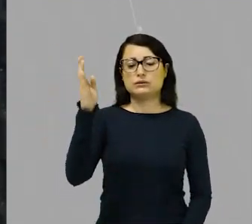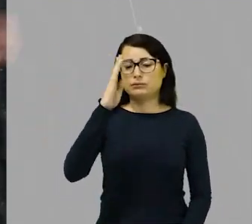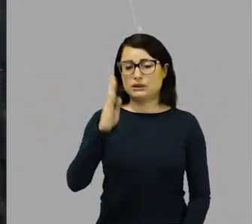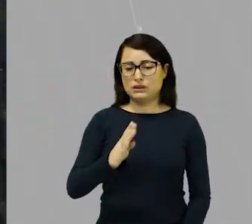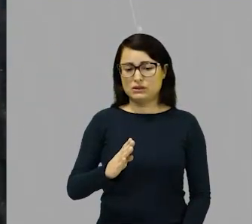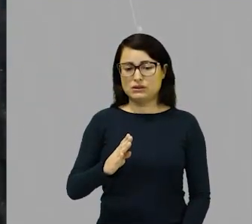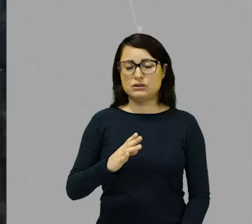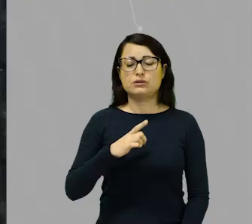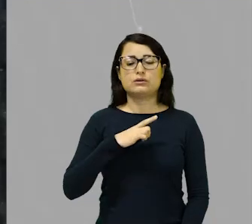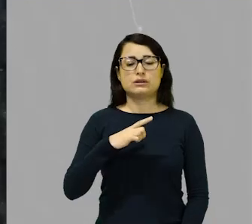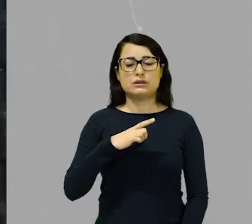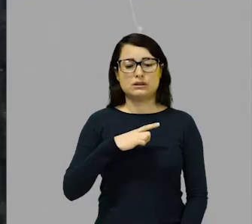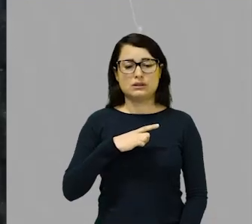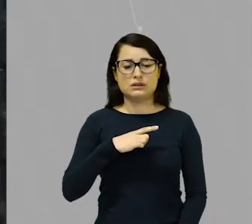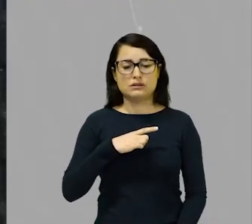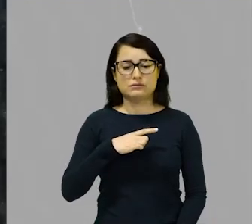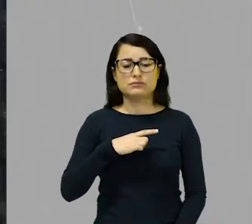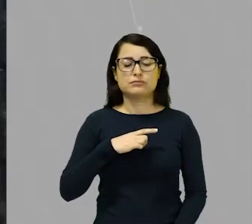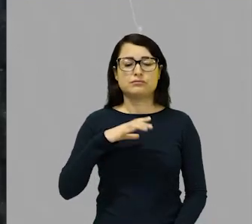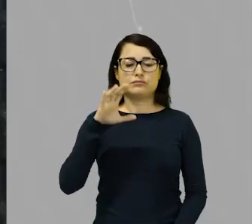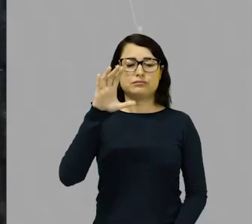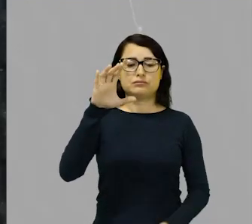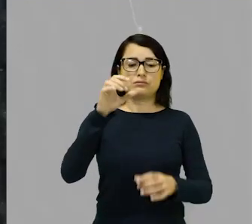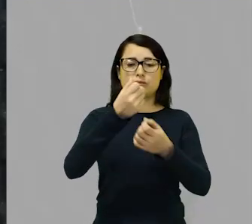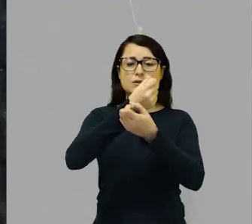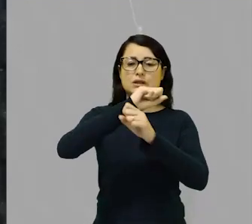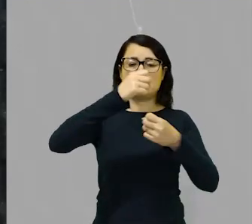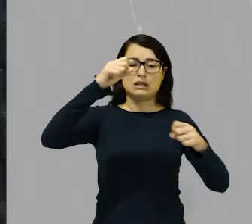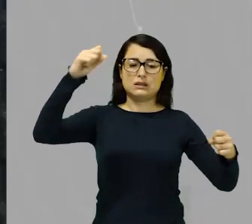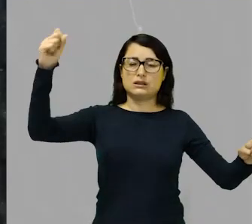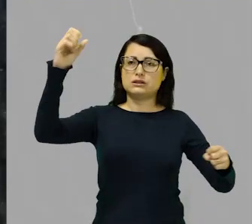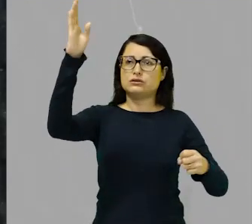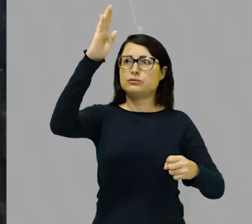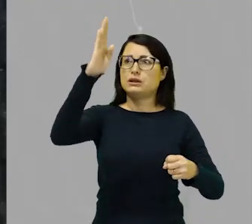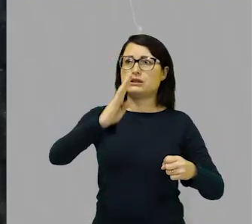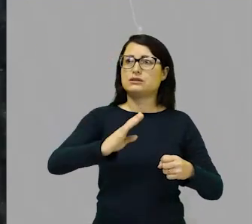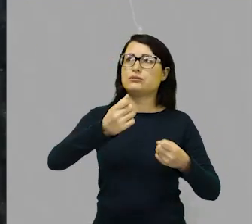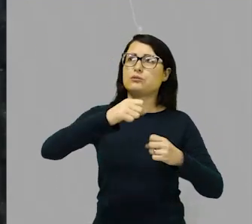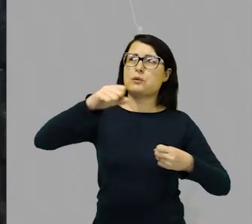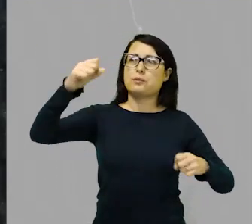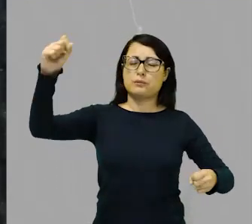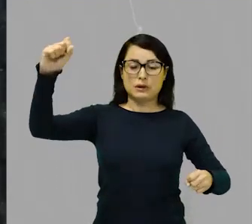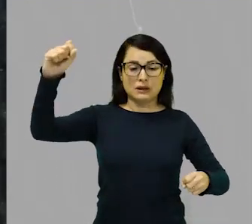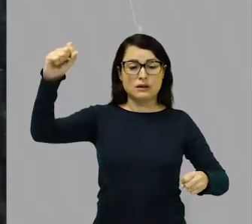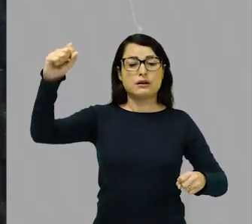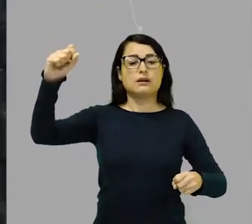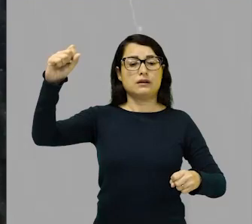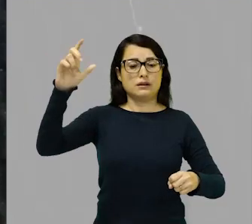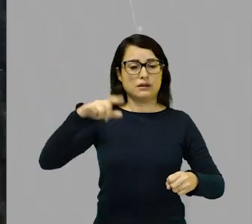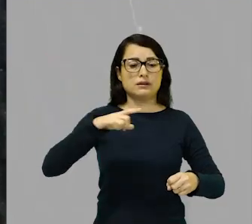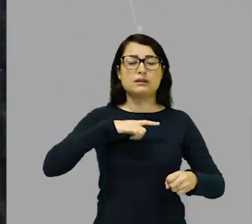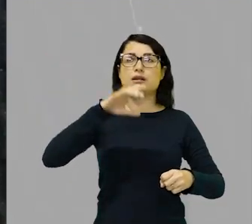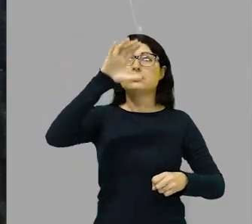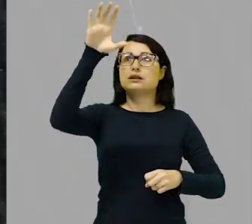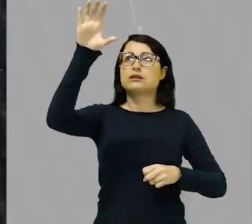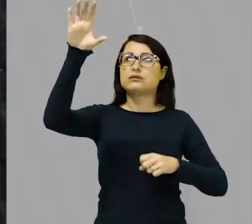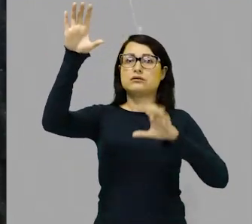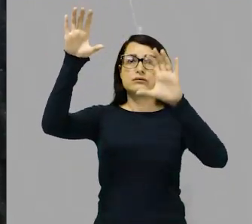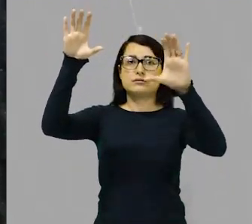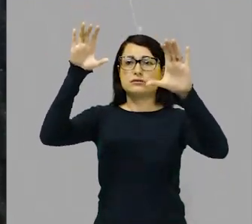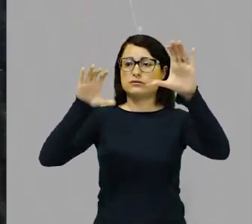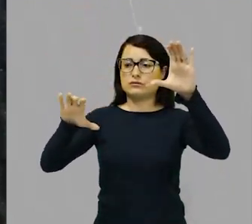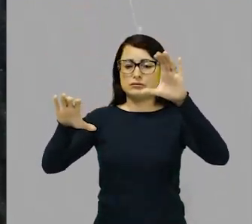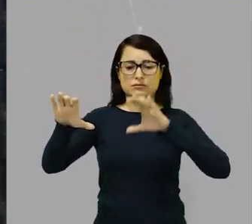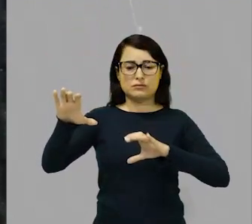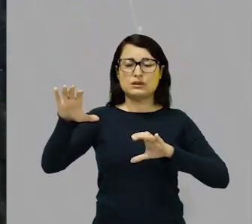país continental, geograficamente muito grande, certo? E que, obviamente, tem regiões que foram ali